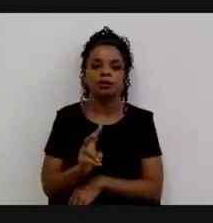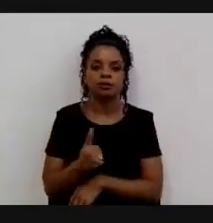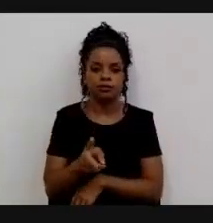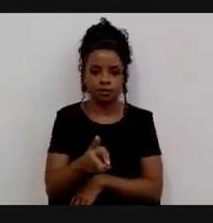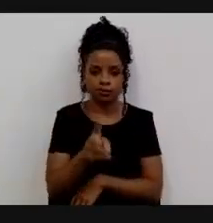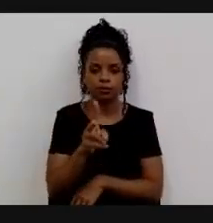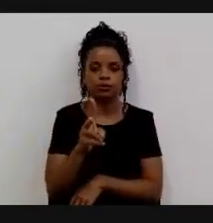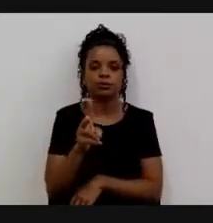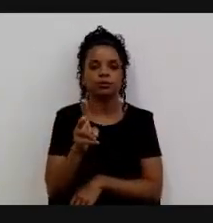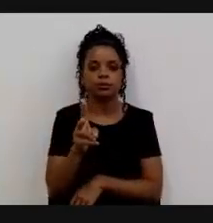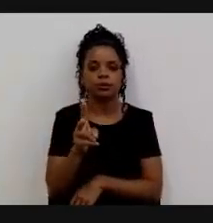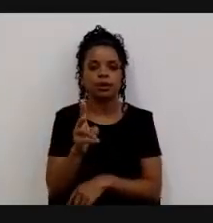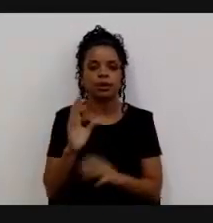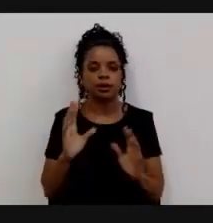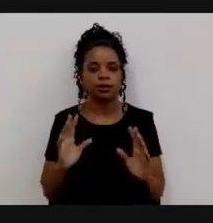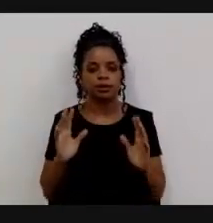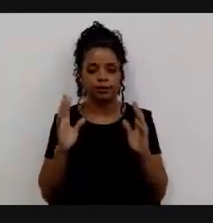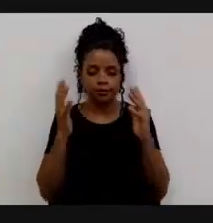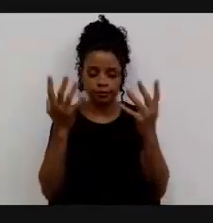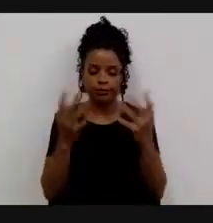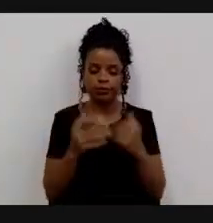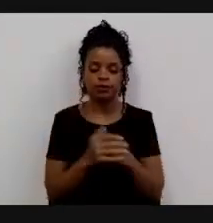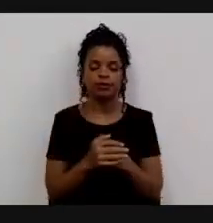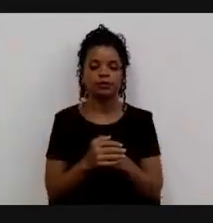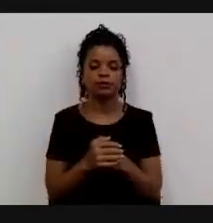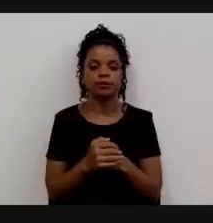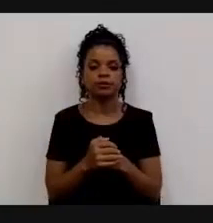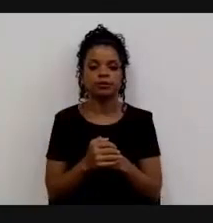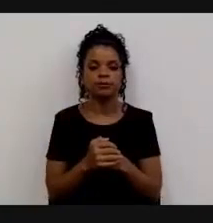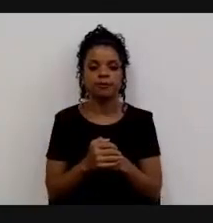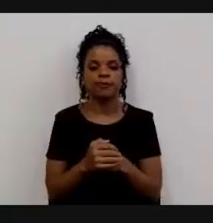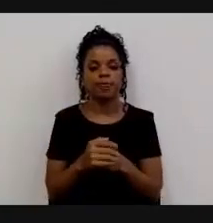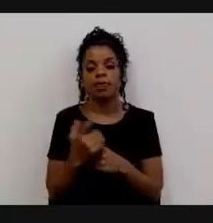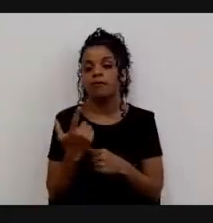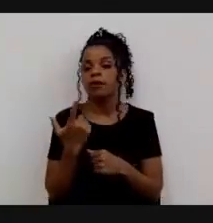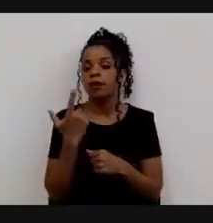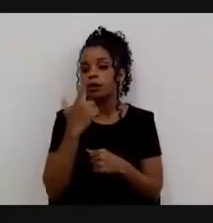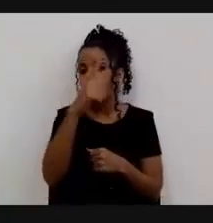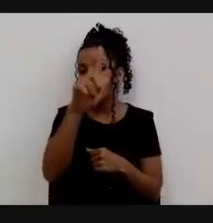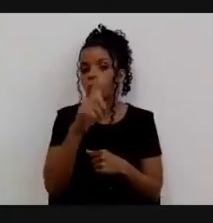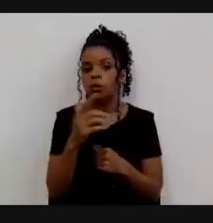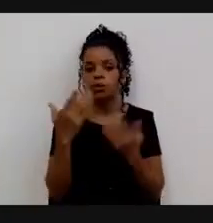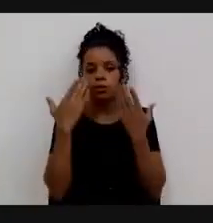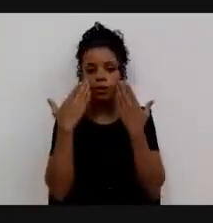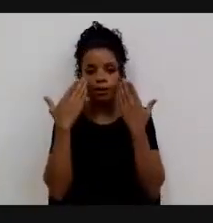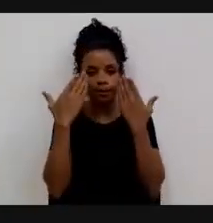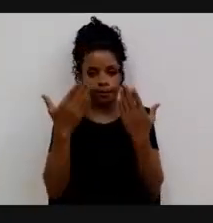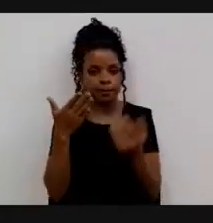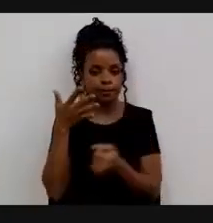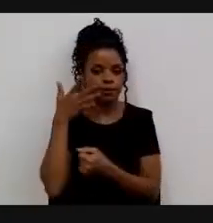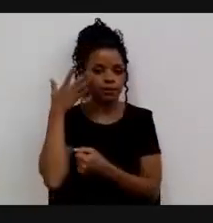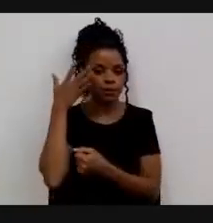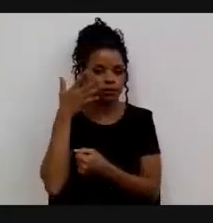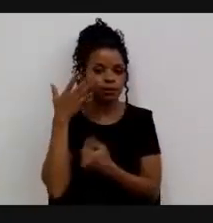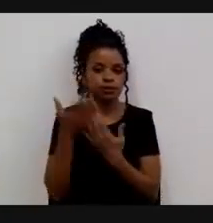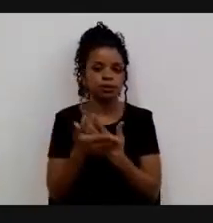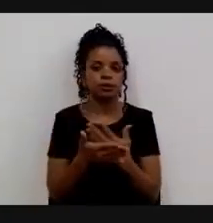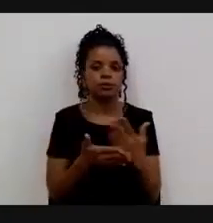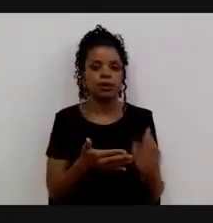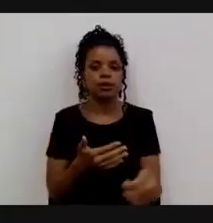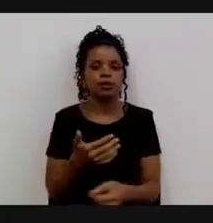continuamos com as atividades, né, da jornada, com uma outra sessão de apresentação de trabalho às 14